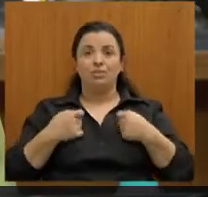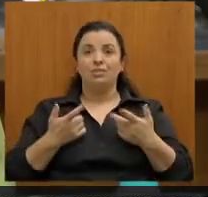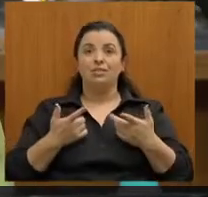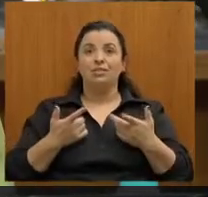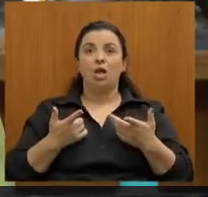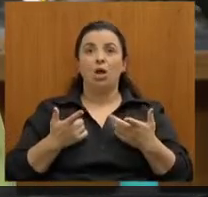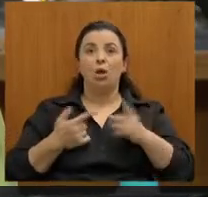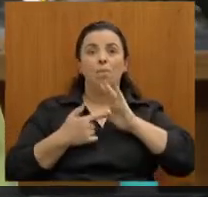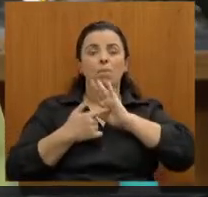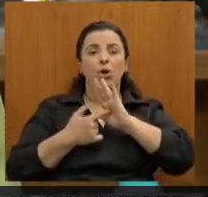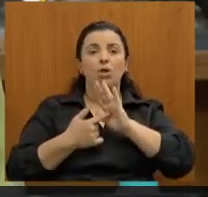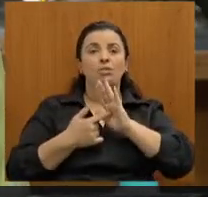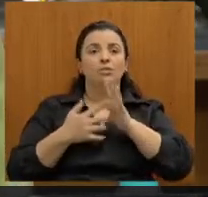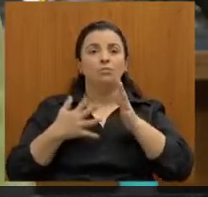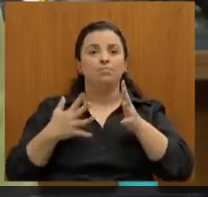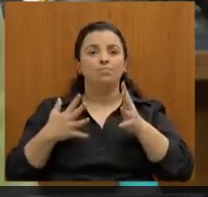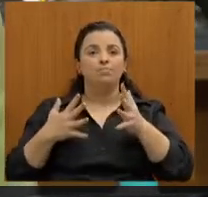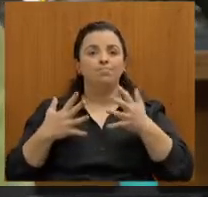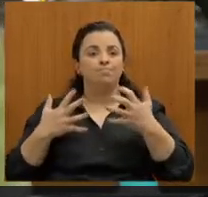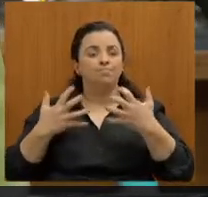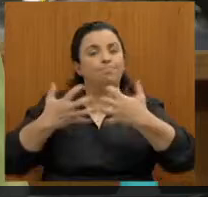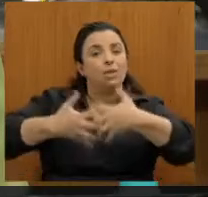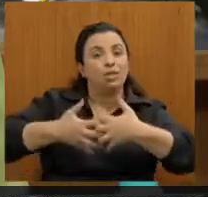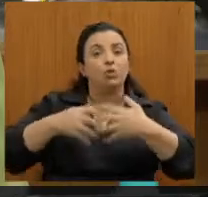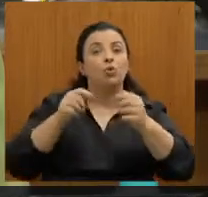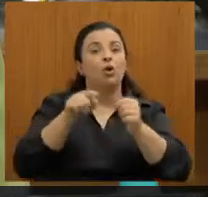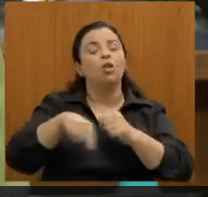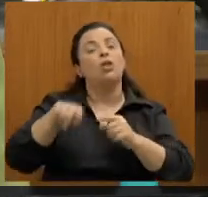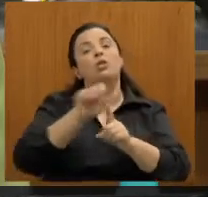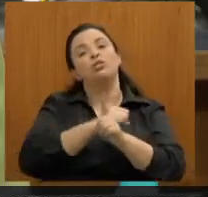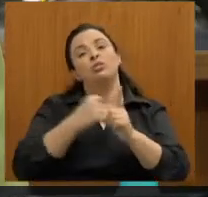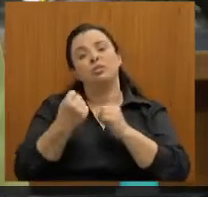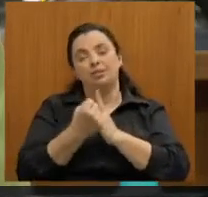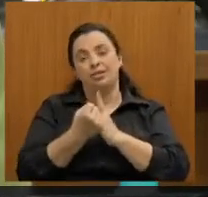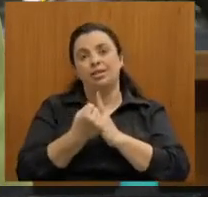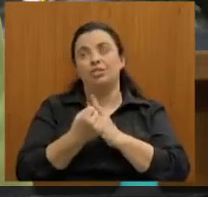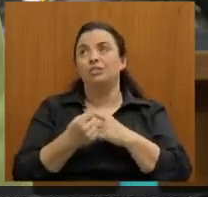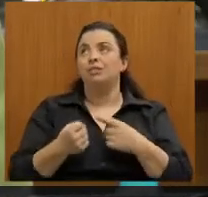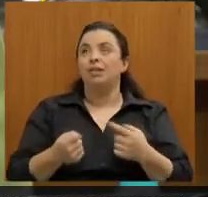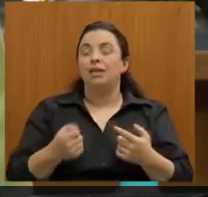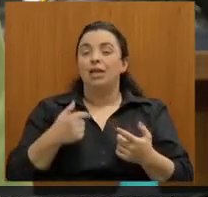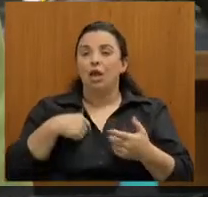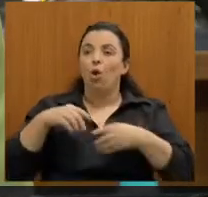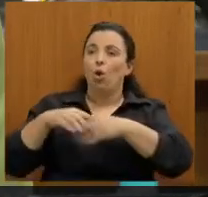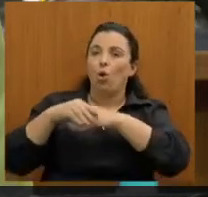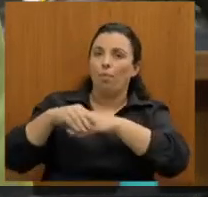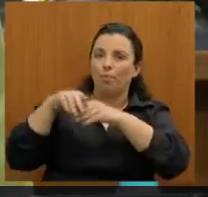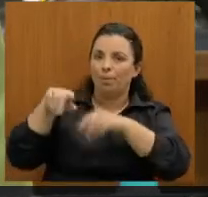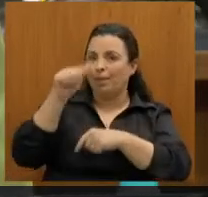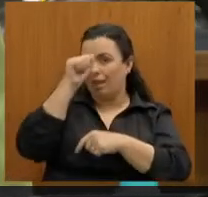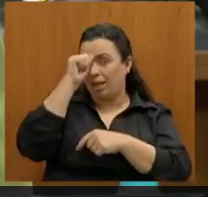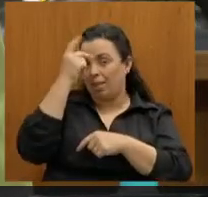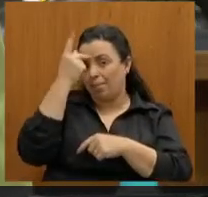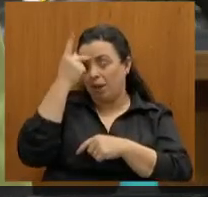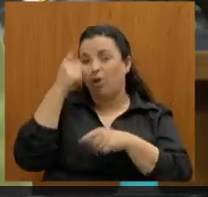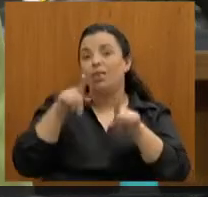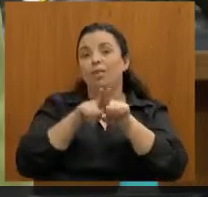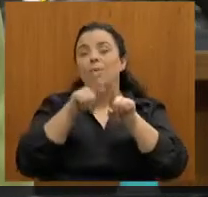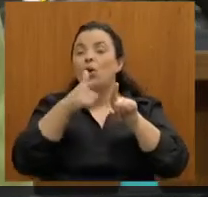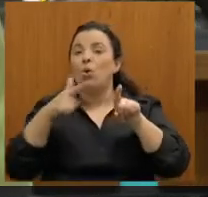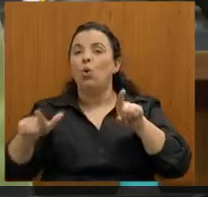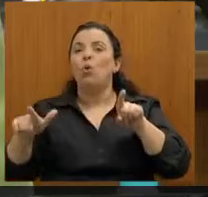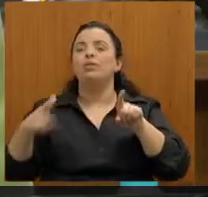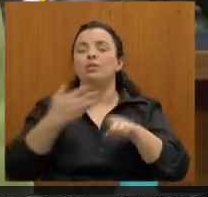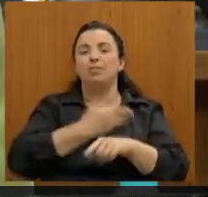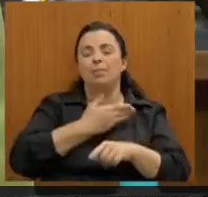nossa sociedade na pessoa da deputada Ana Paula e o comprimento também as demais colegas aqui de mesa